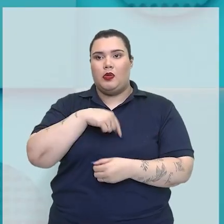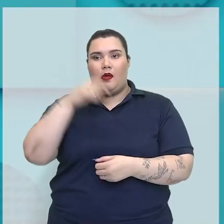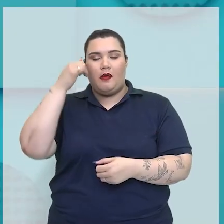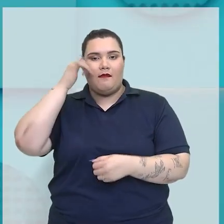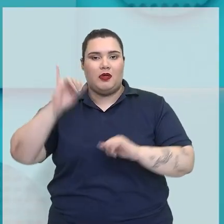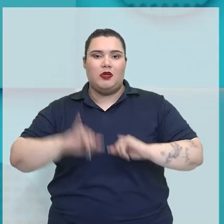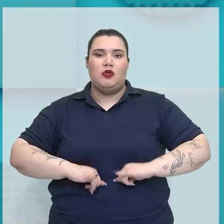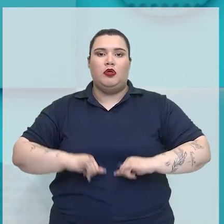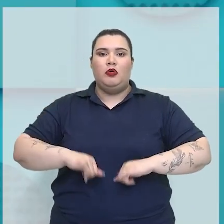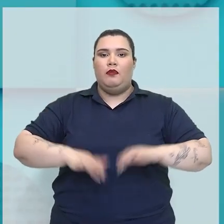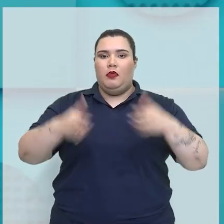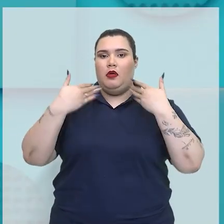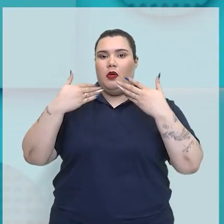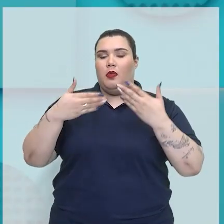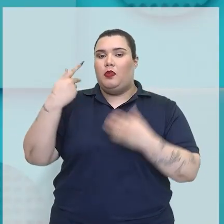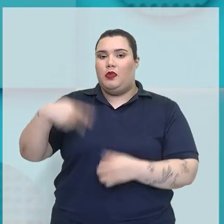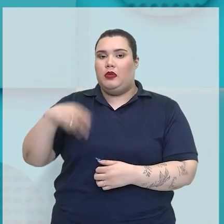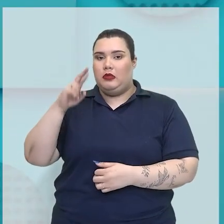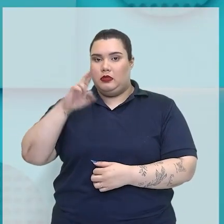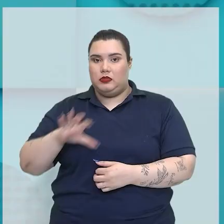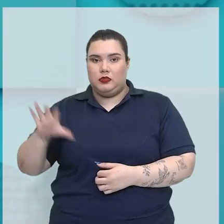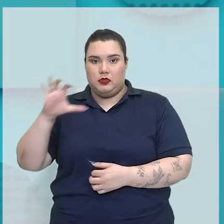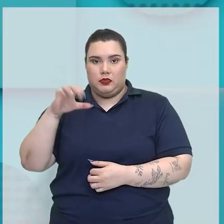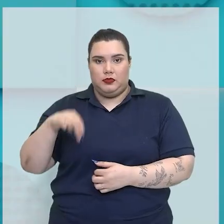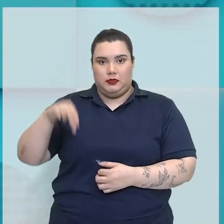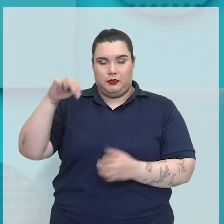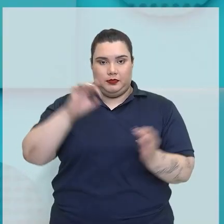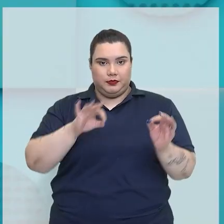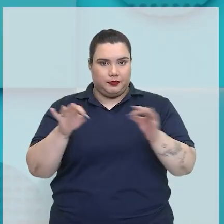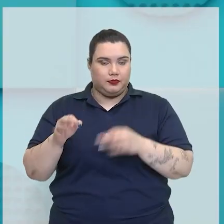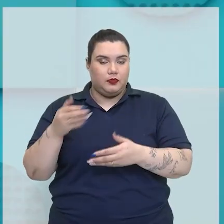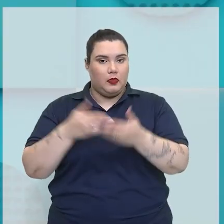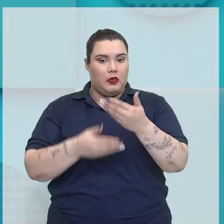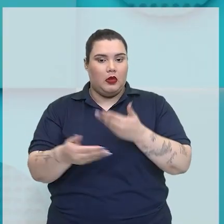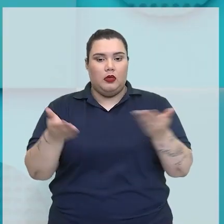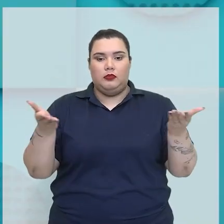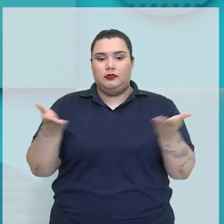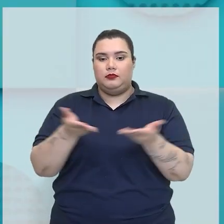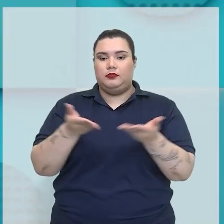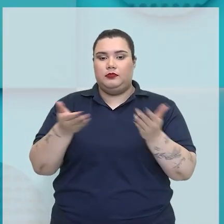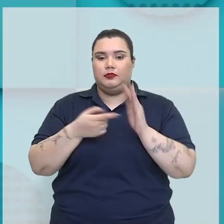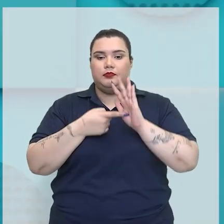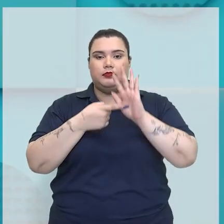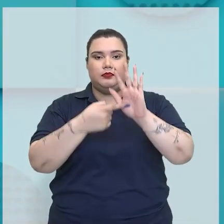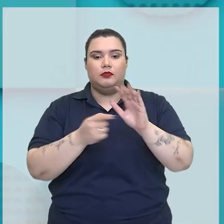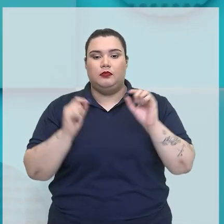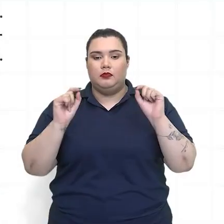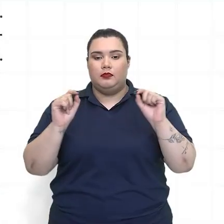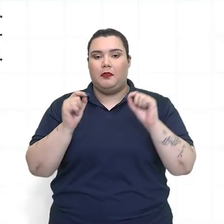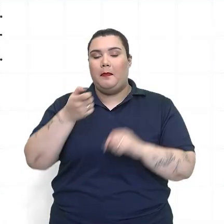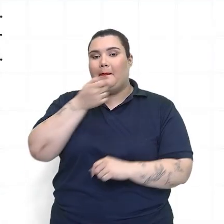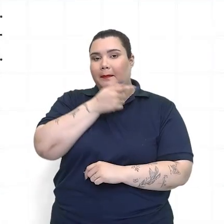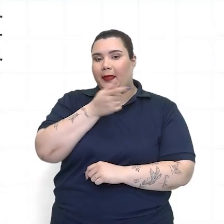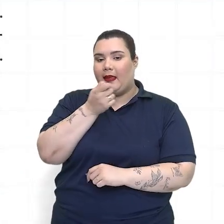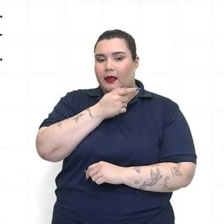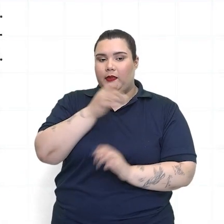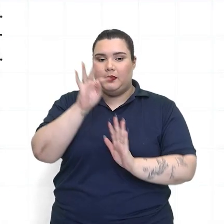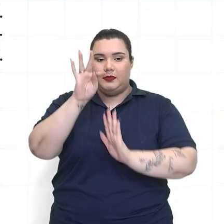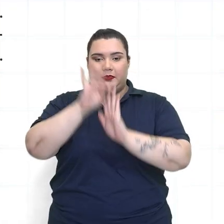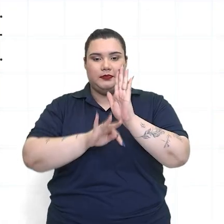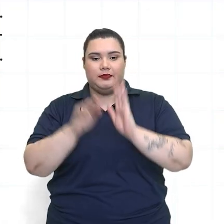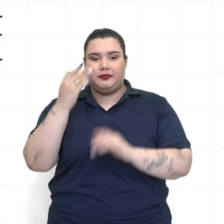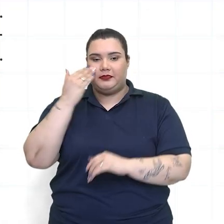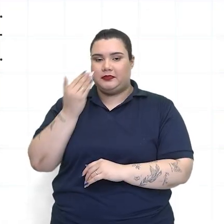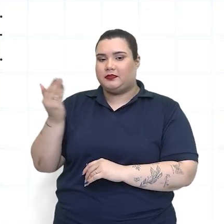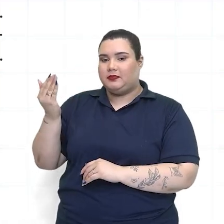principalmente aqui na nossa região norte. Vamos seguir, então, agora para uma piada, né, de um texto. Vamos lá.